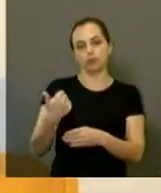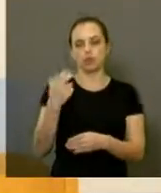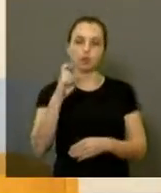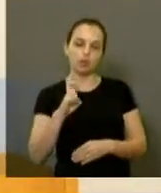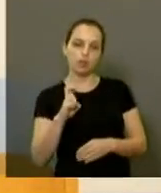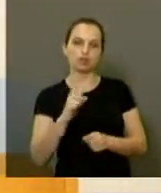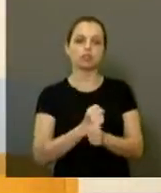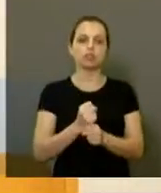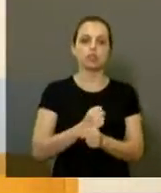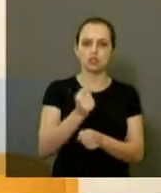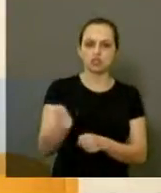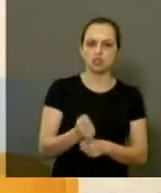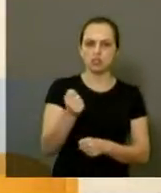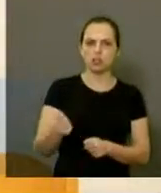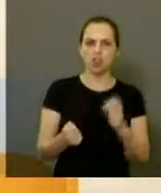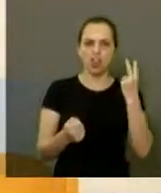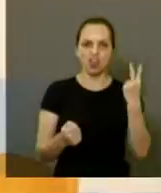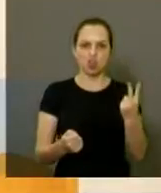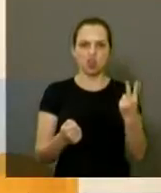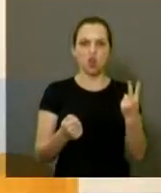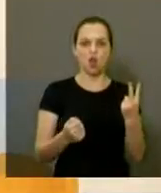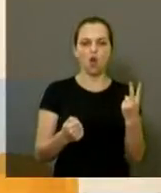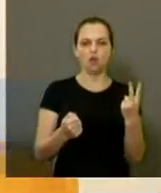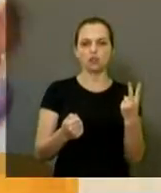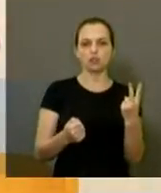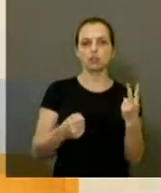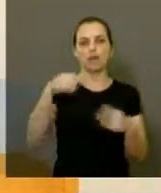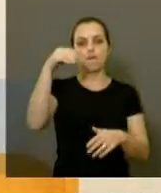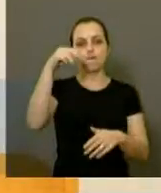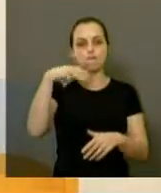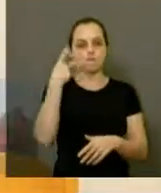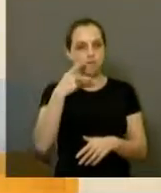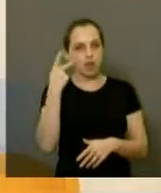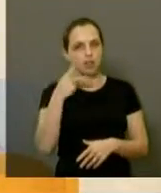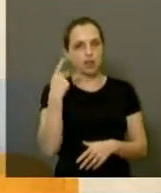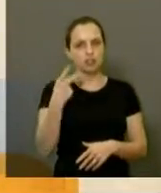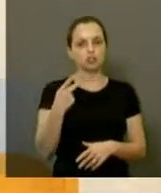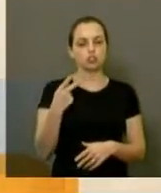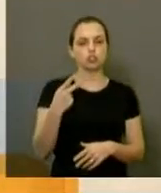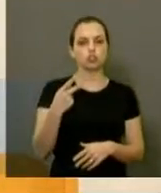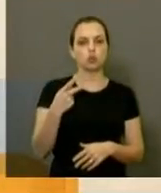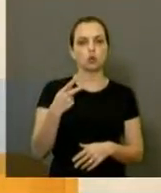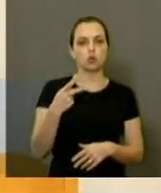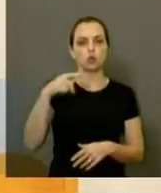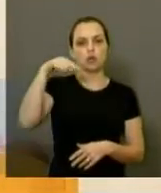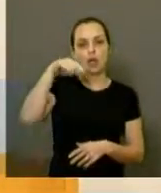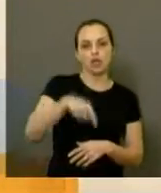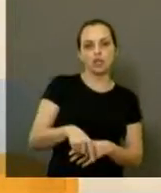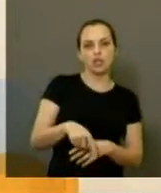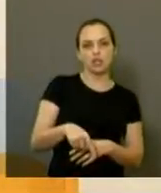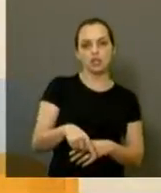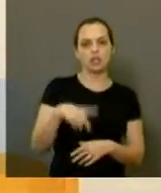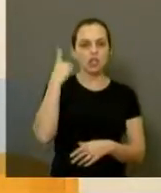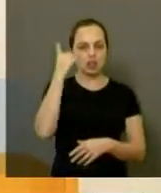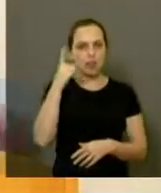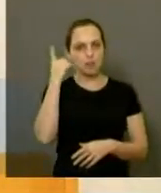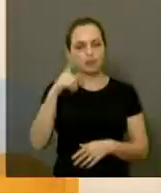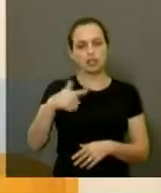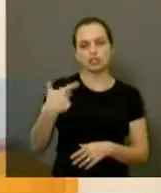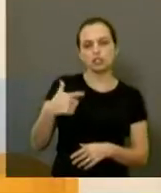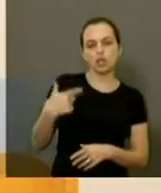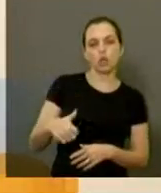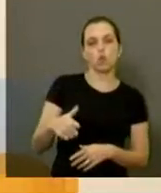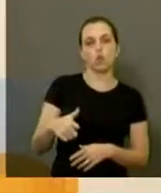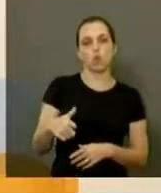em Araraquara, me elegi vereador 2 vezes, fui presidente dessa casa e hoje sou segundo suplente de deputado federal. E nunca fugi de nenhum